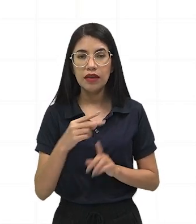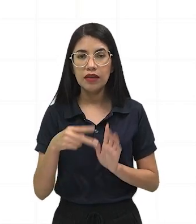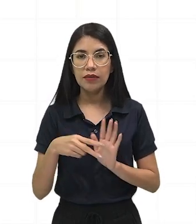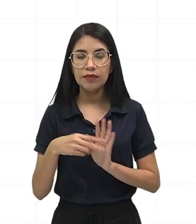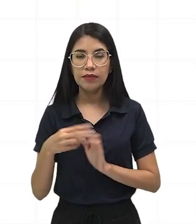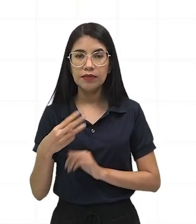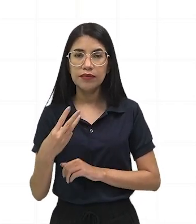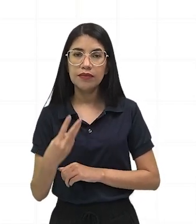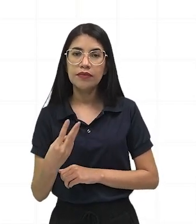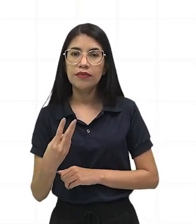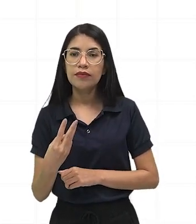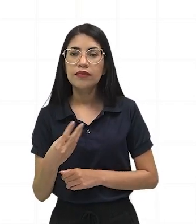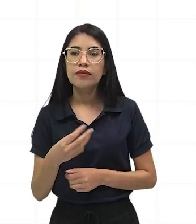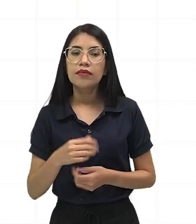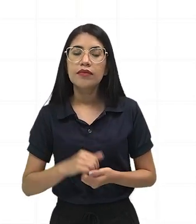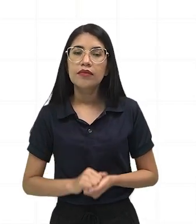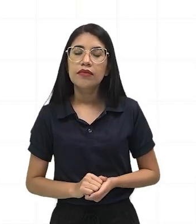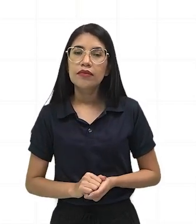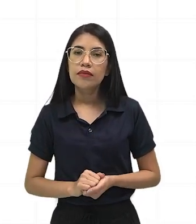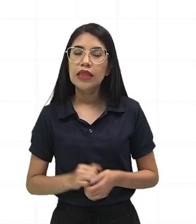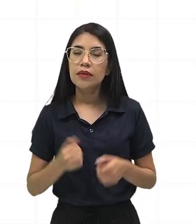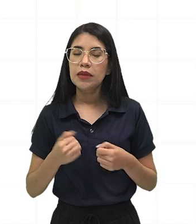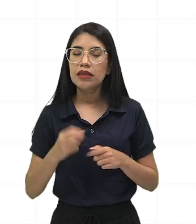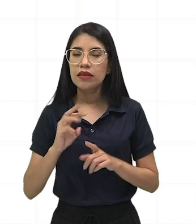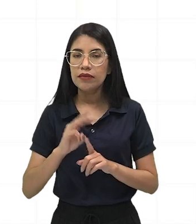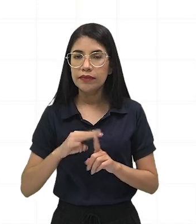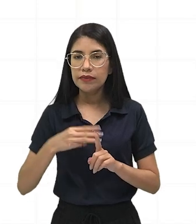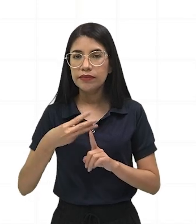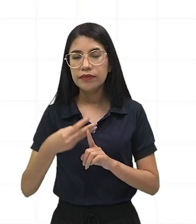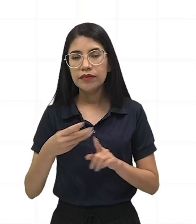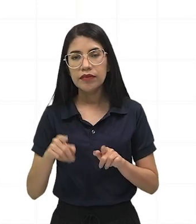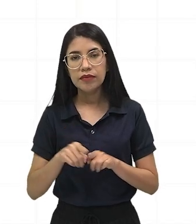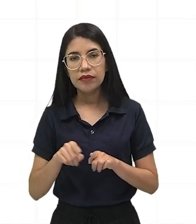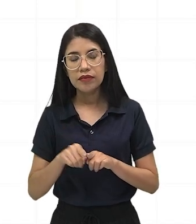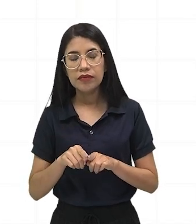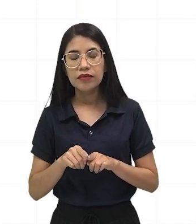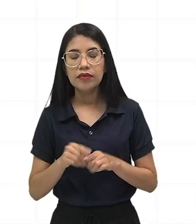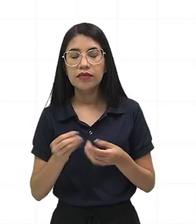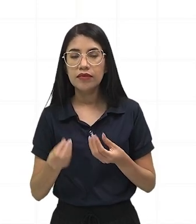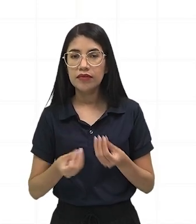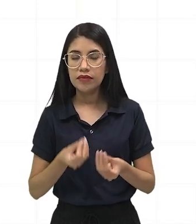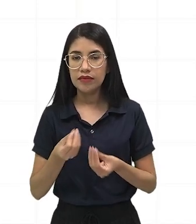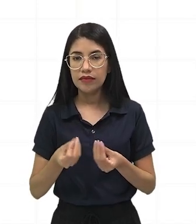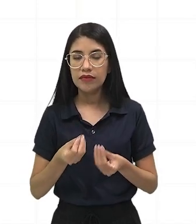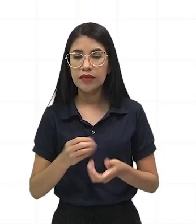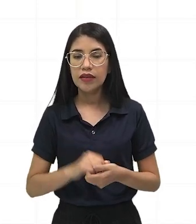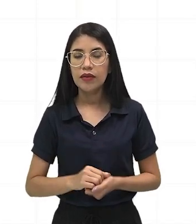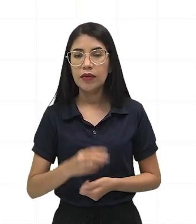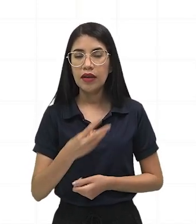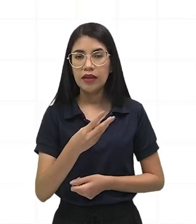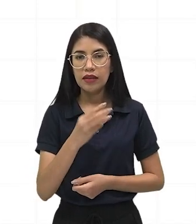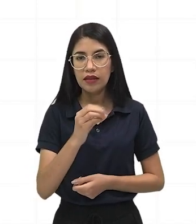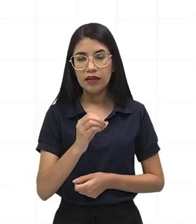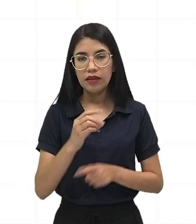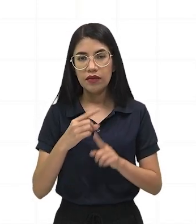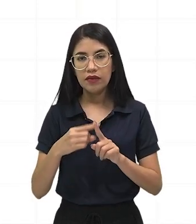né? Tem que triplicar também. Então, 30 vezes 3 é igual